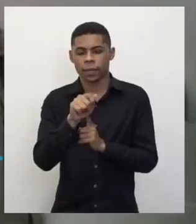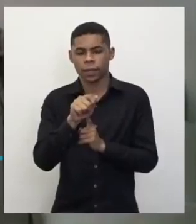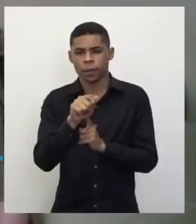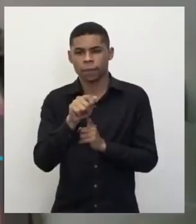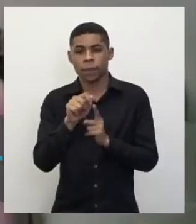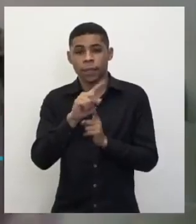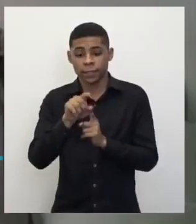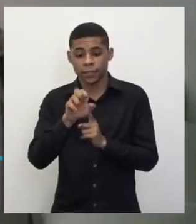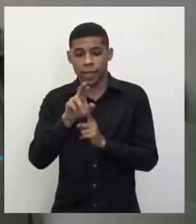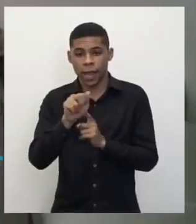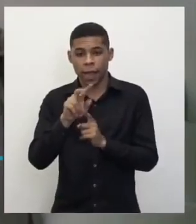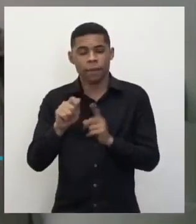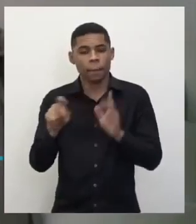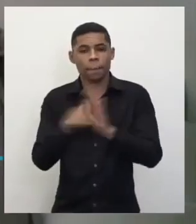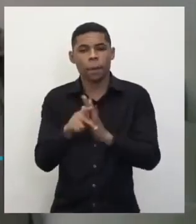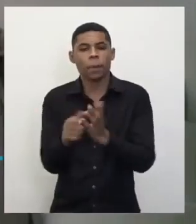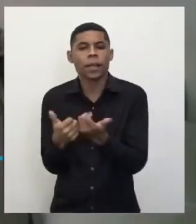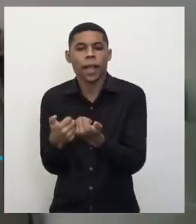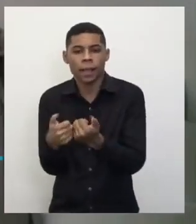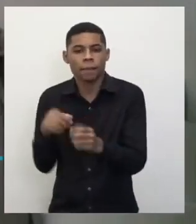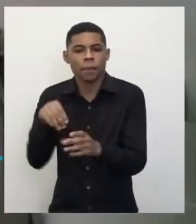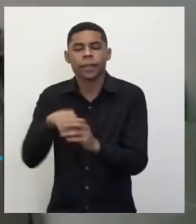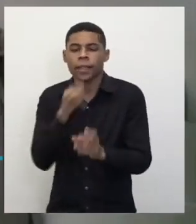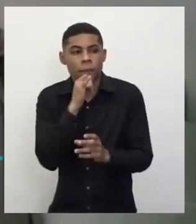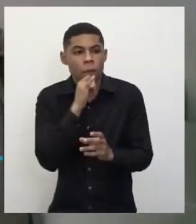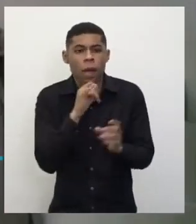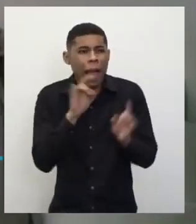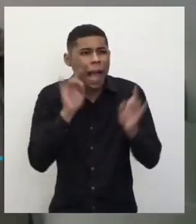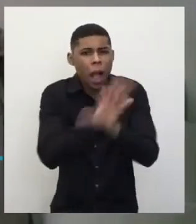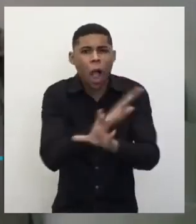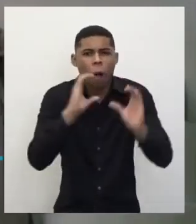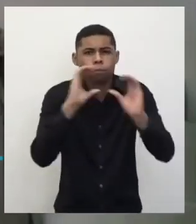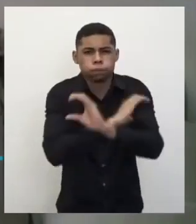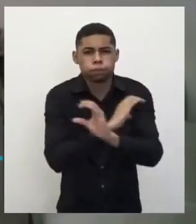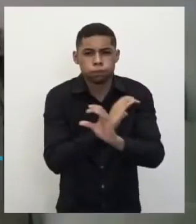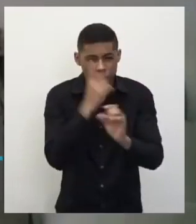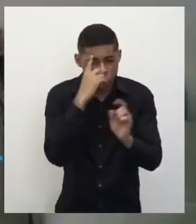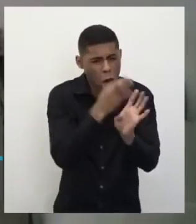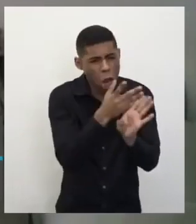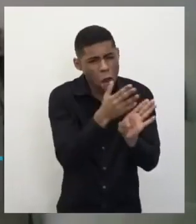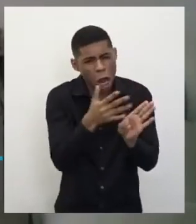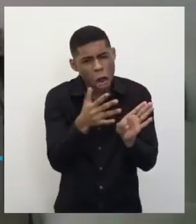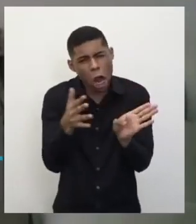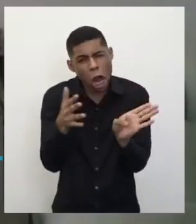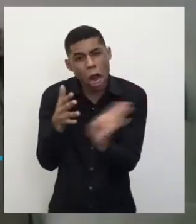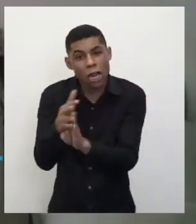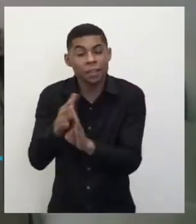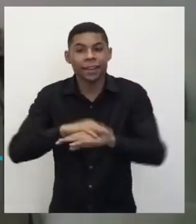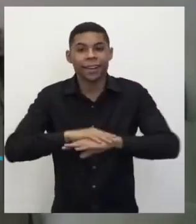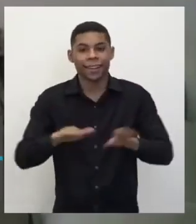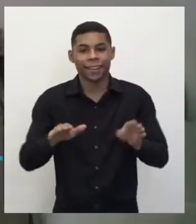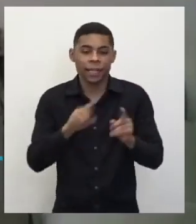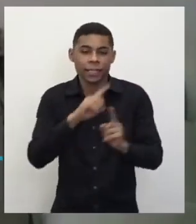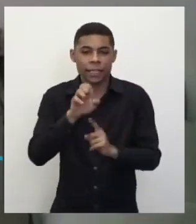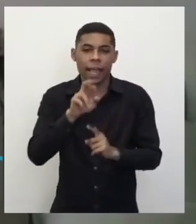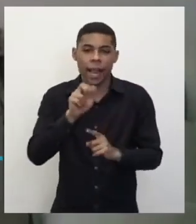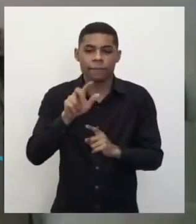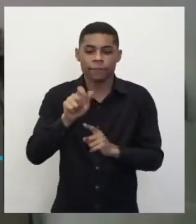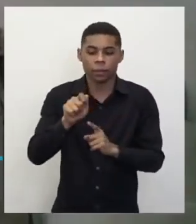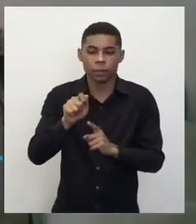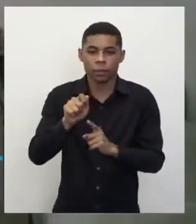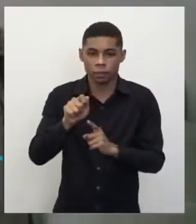uma linguagem própria aí de quem joga videogame, né? Que o zerar aí os jogos, então